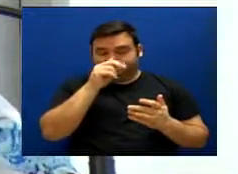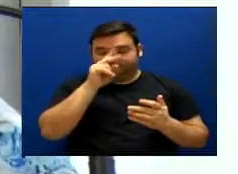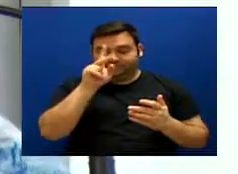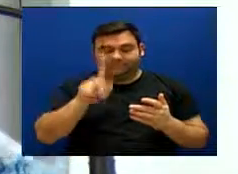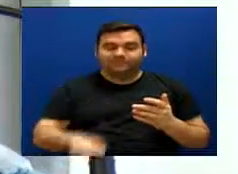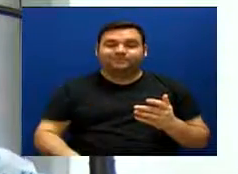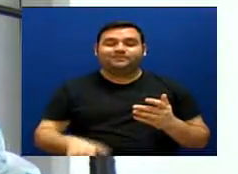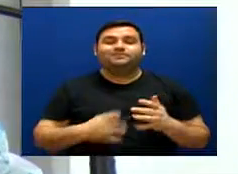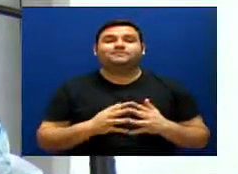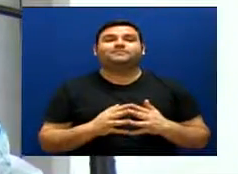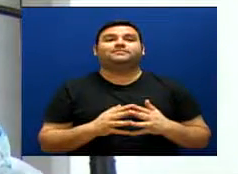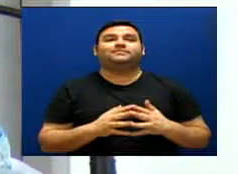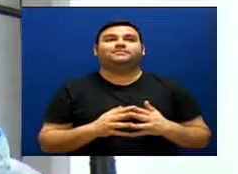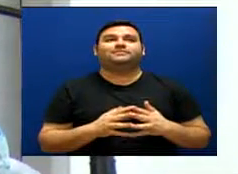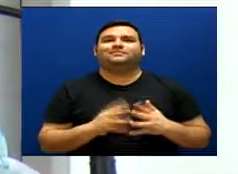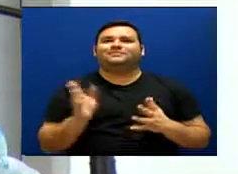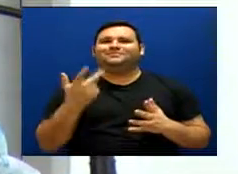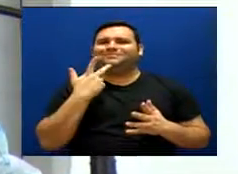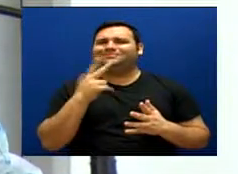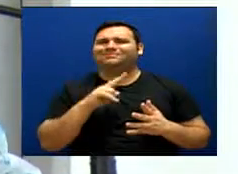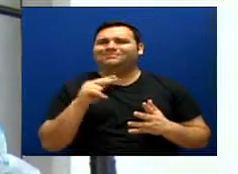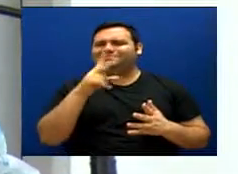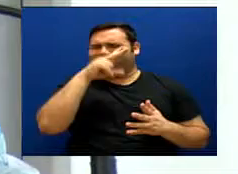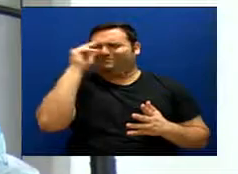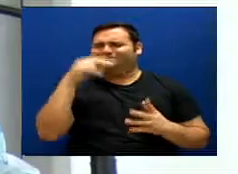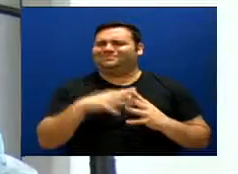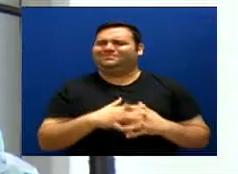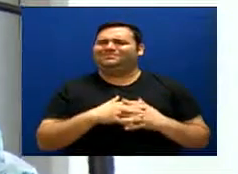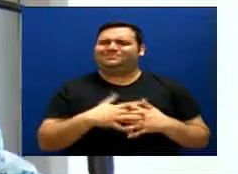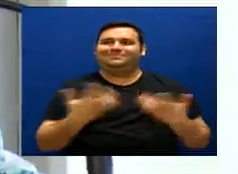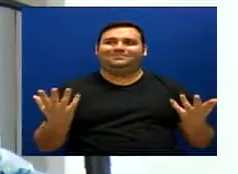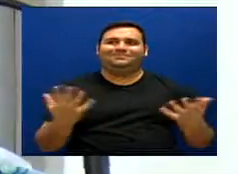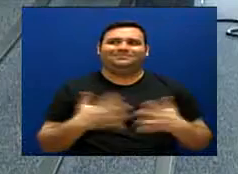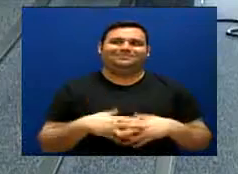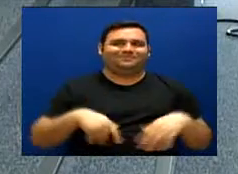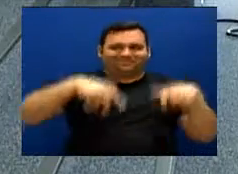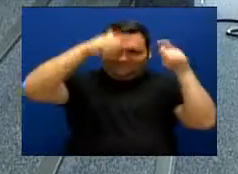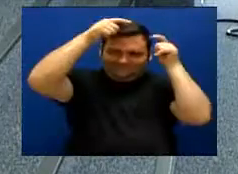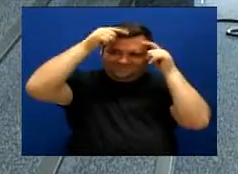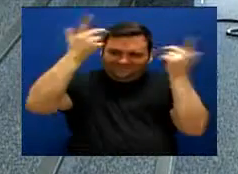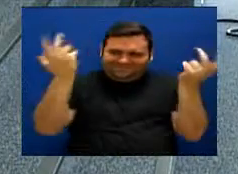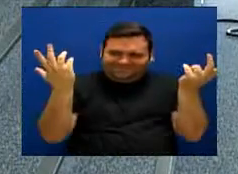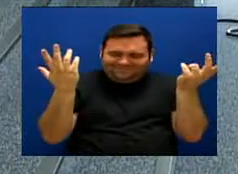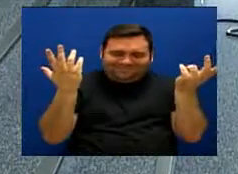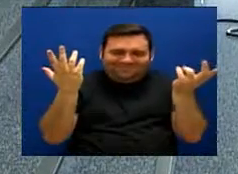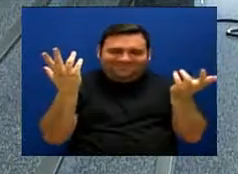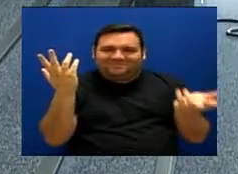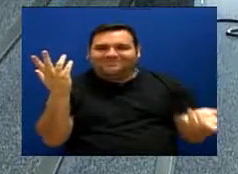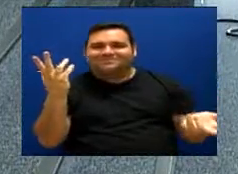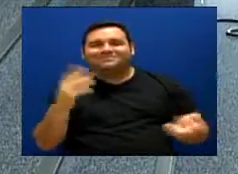senhor presidente, chamei de prefeito, hein? Ouviu só, príncipe?